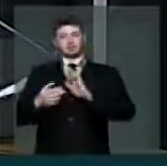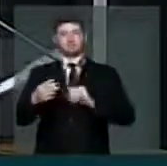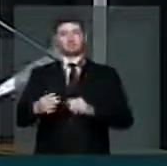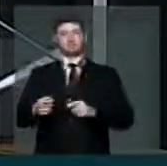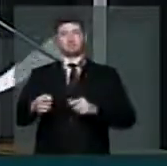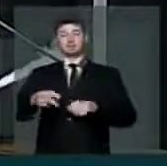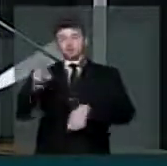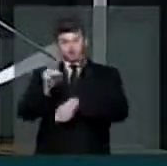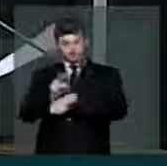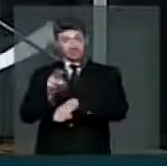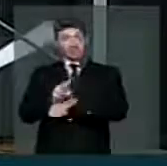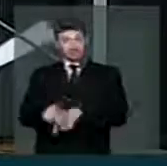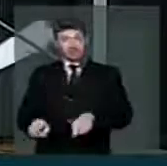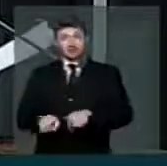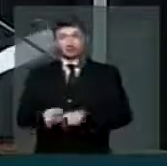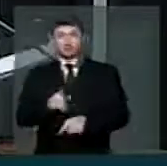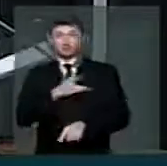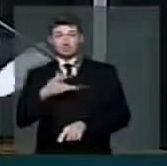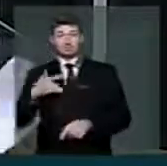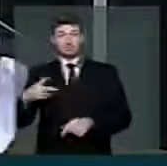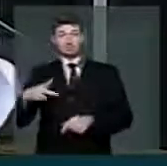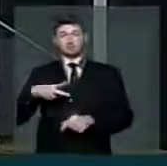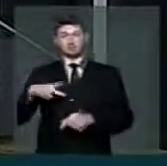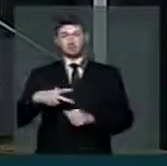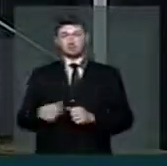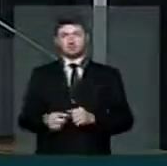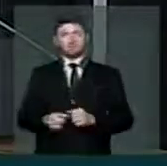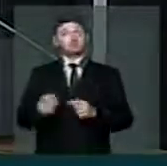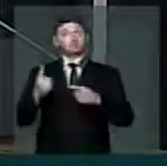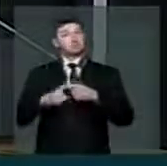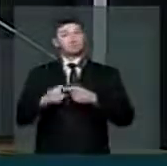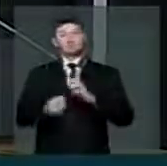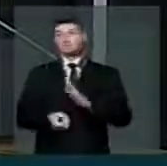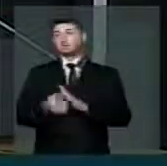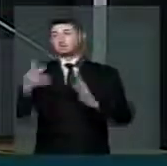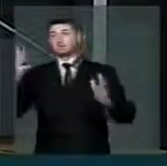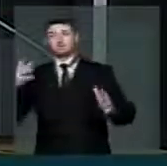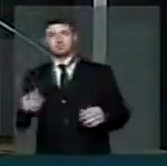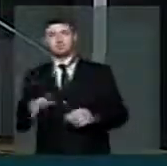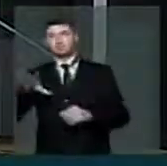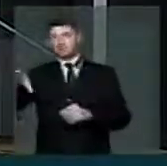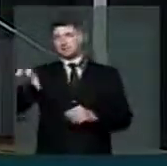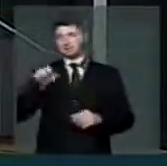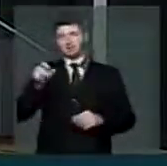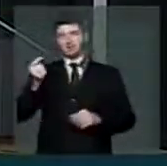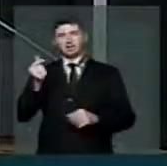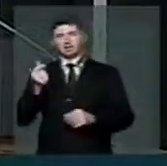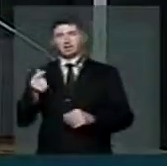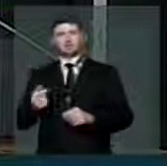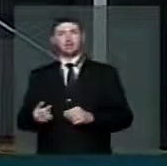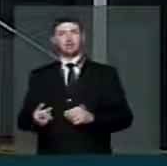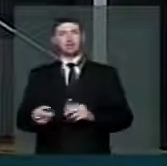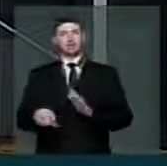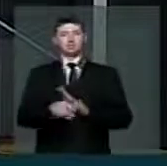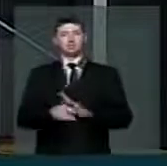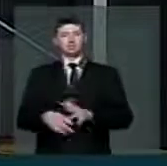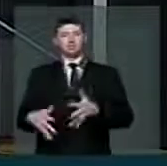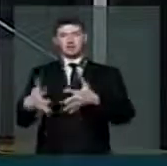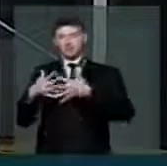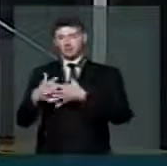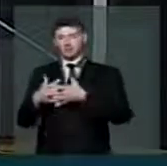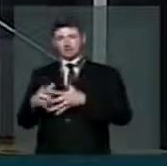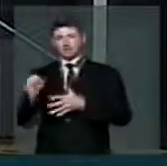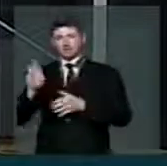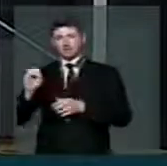e fiscalização da saúde privada, que muitas vezes pega recursos da alta